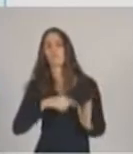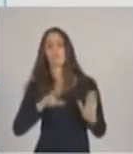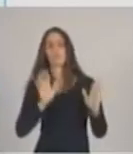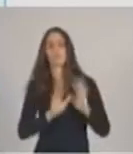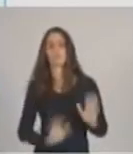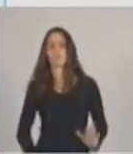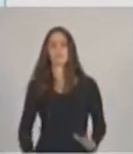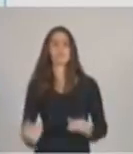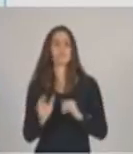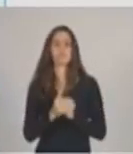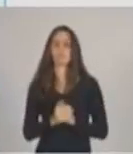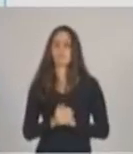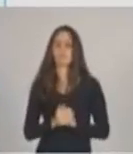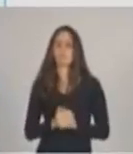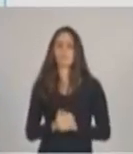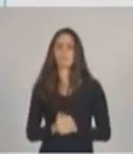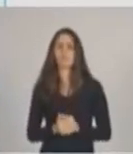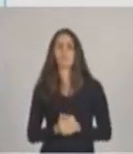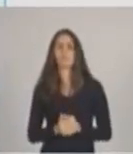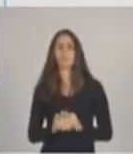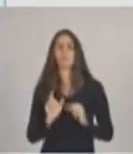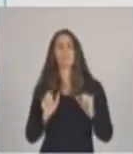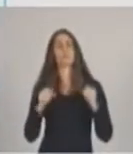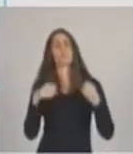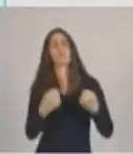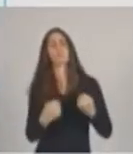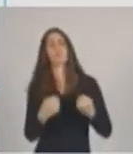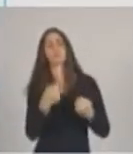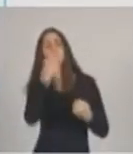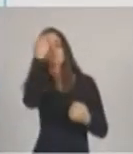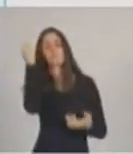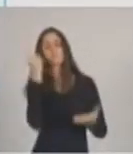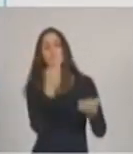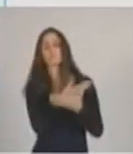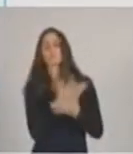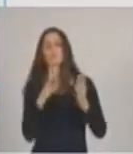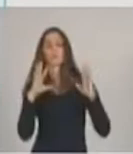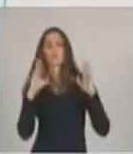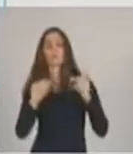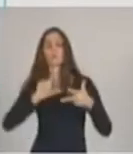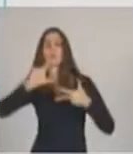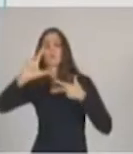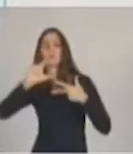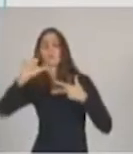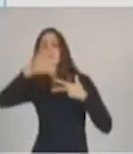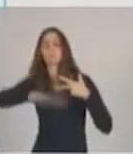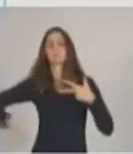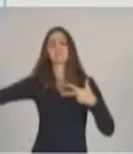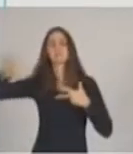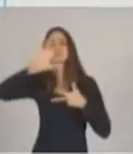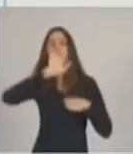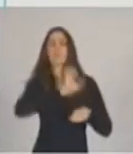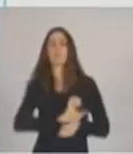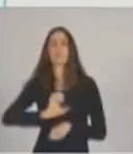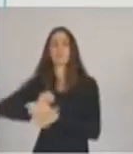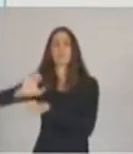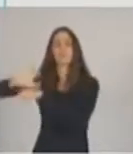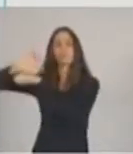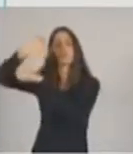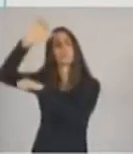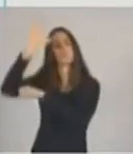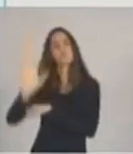defesa do consumidor, o Brasil todo, as casas legislativas estaduais, várias ações diretas